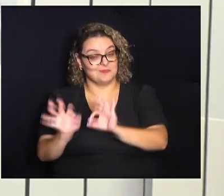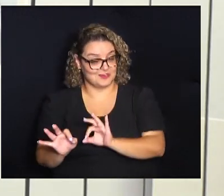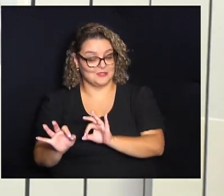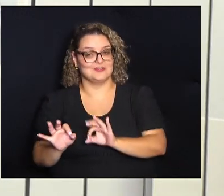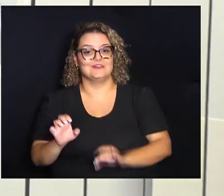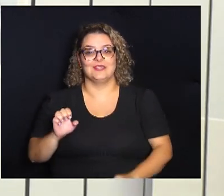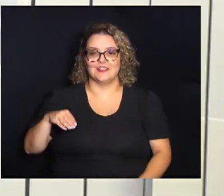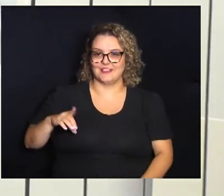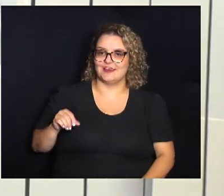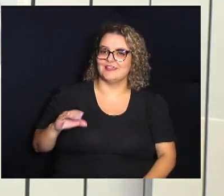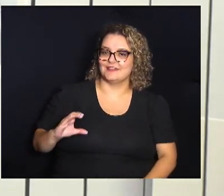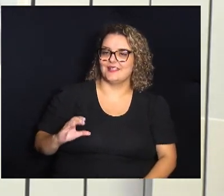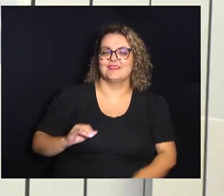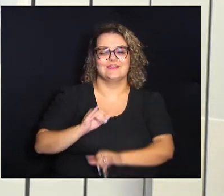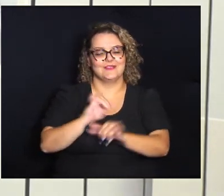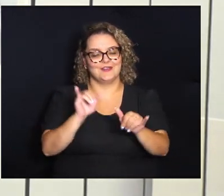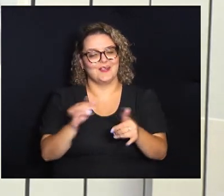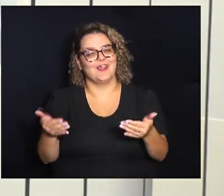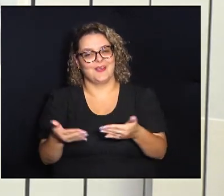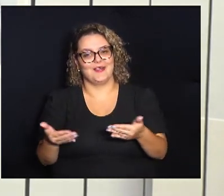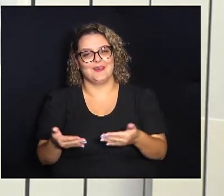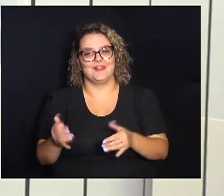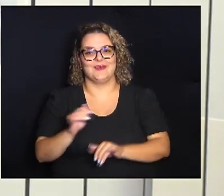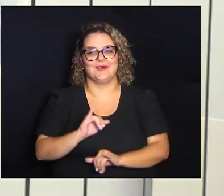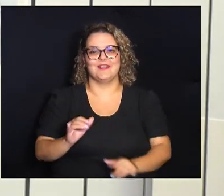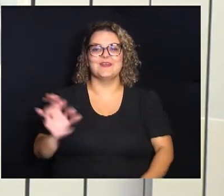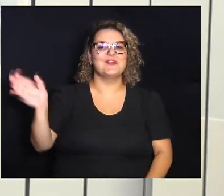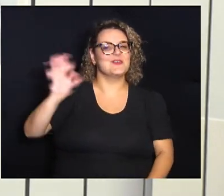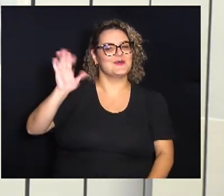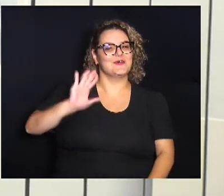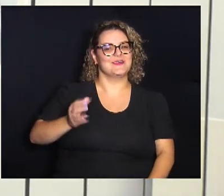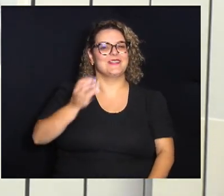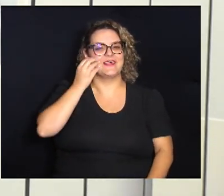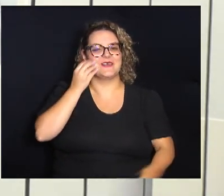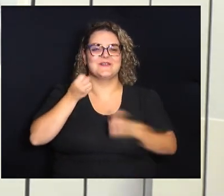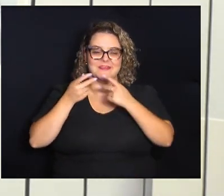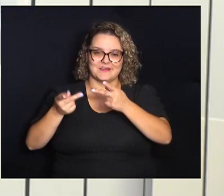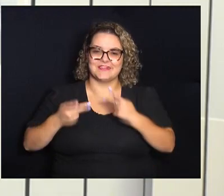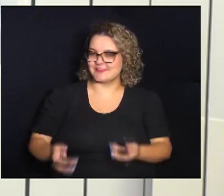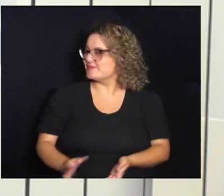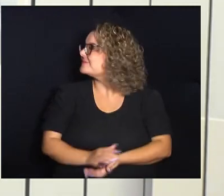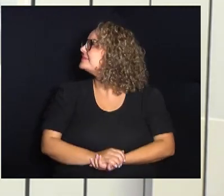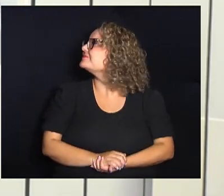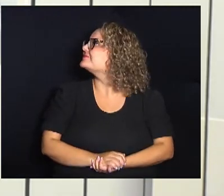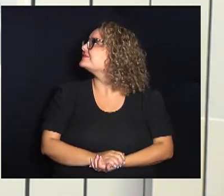INDEC e traz agora as informações. Então, olá André, seja bem-vindo.